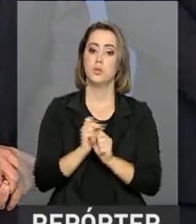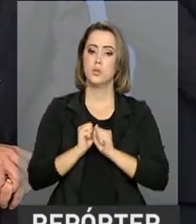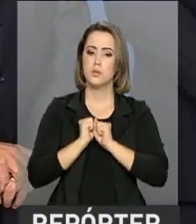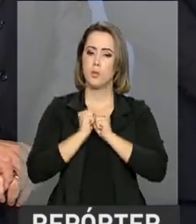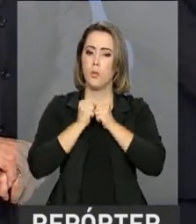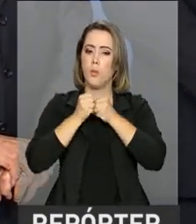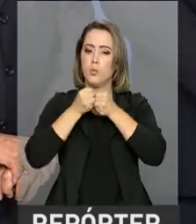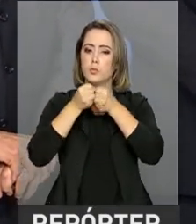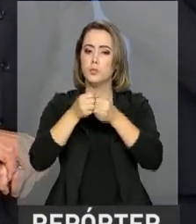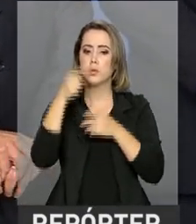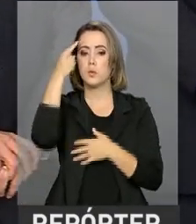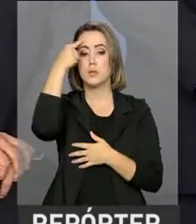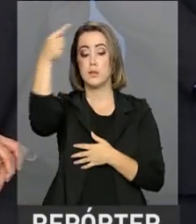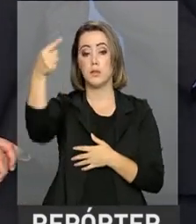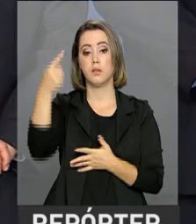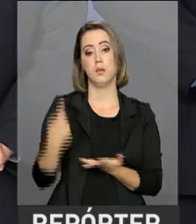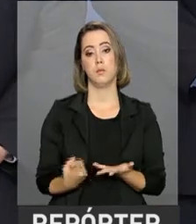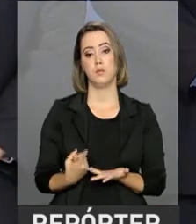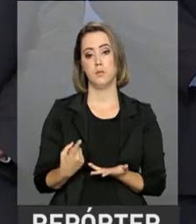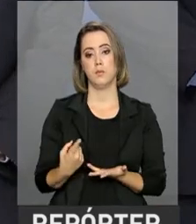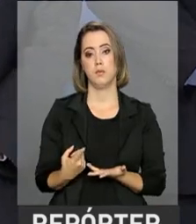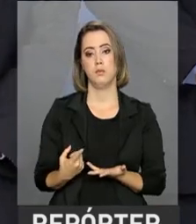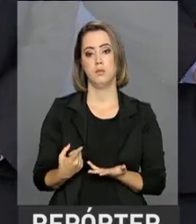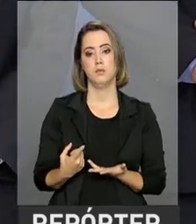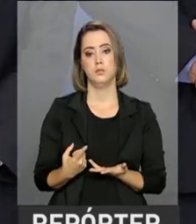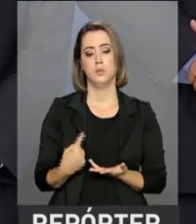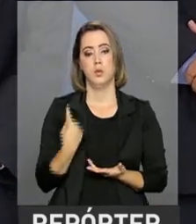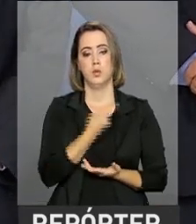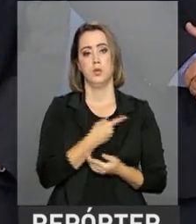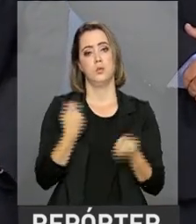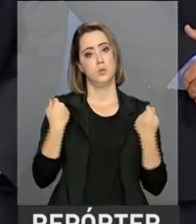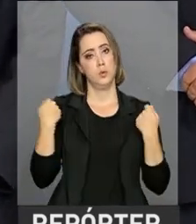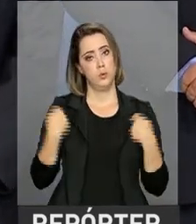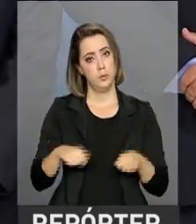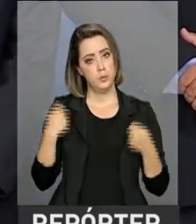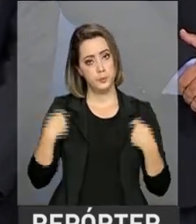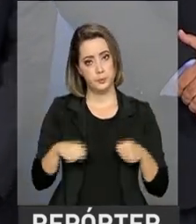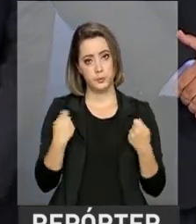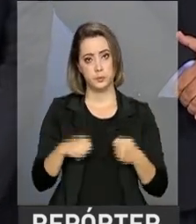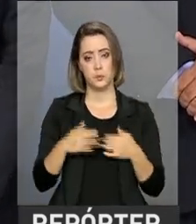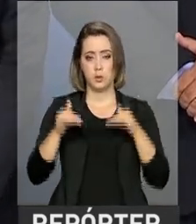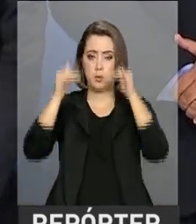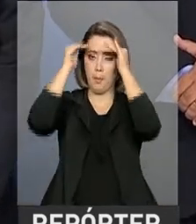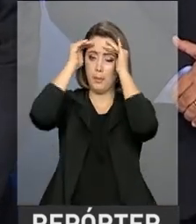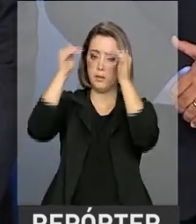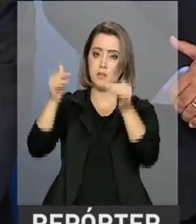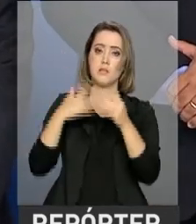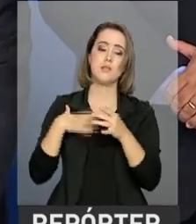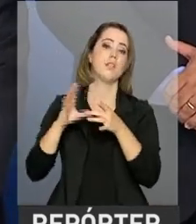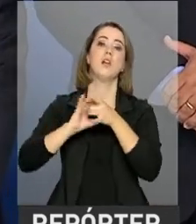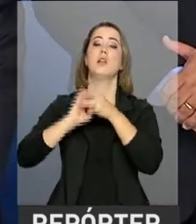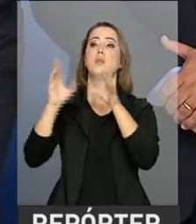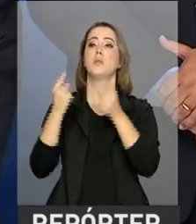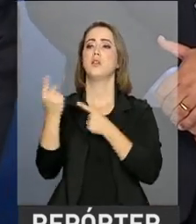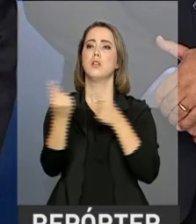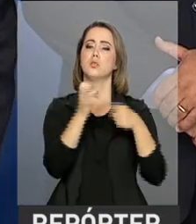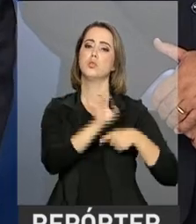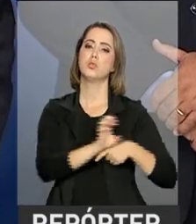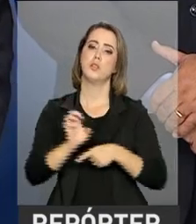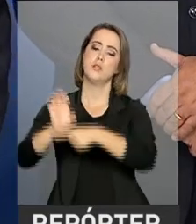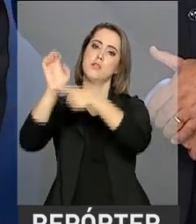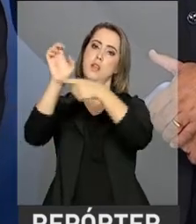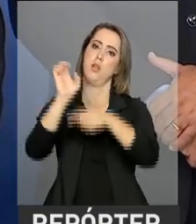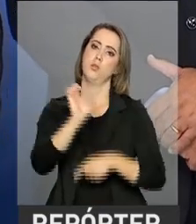a idéia de que nós devemos obedecer a autonomia dos estados